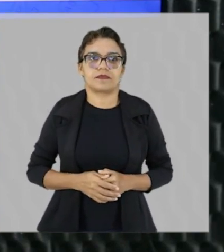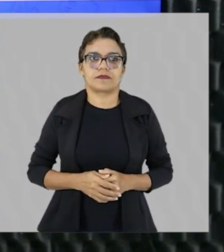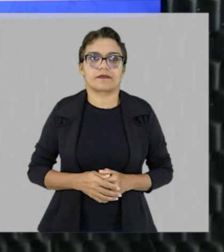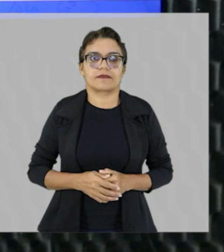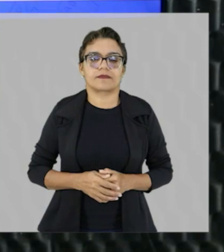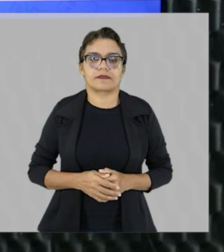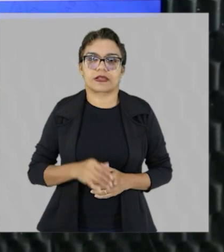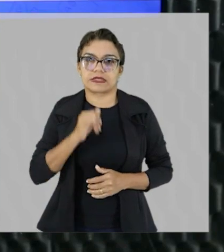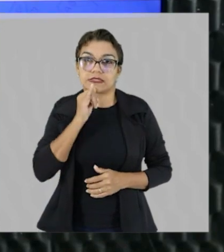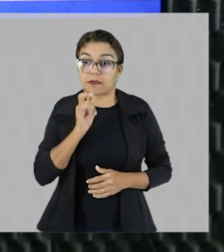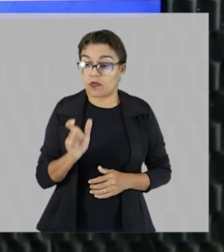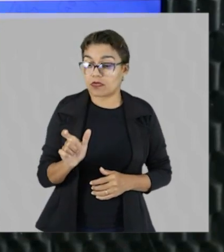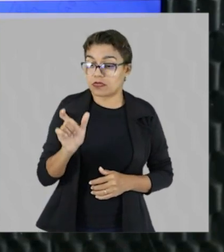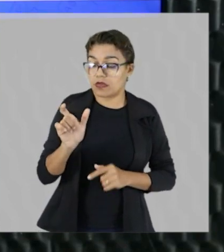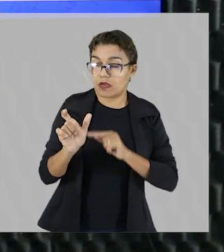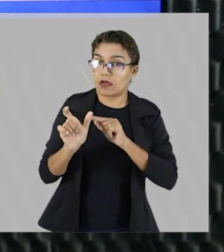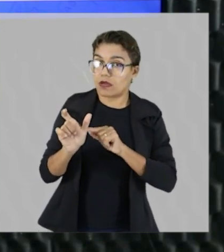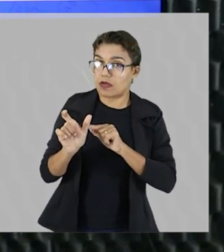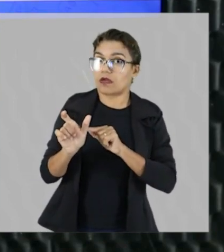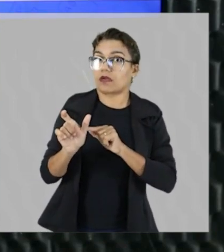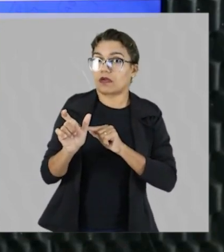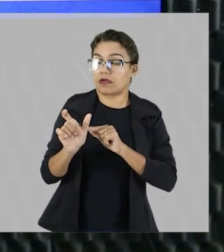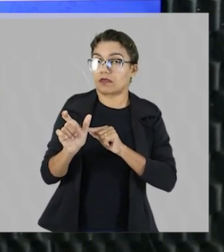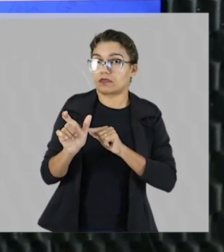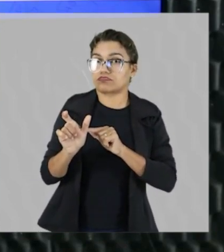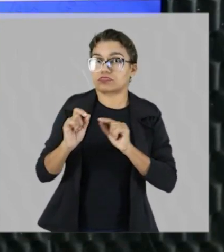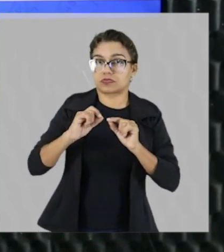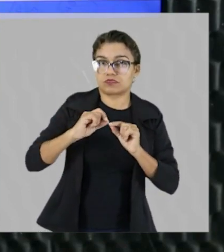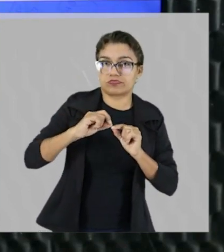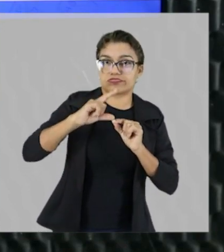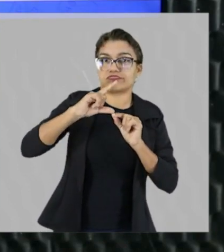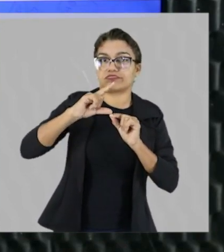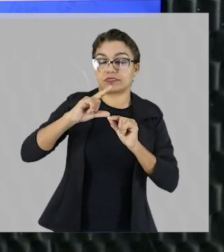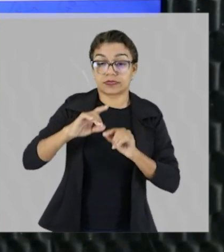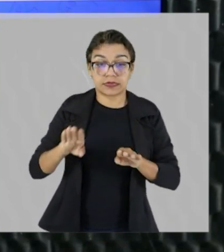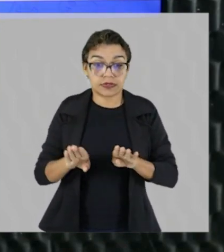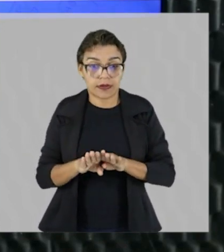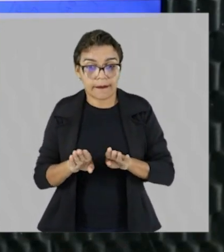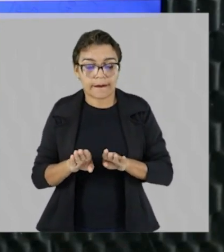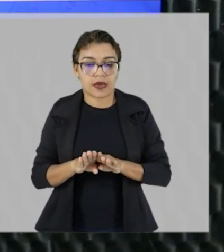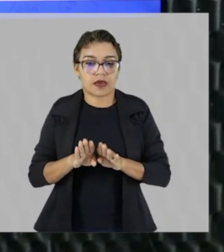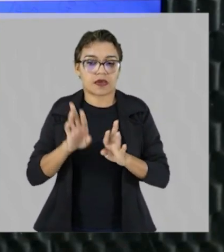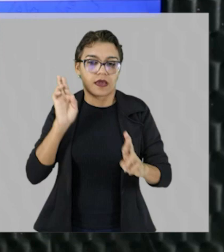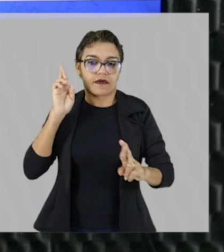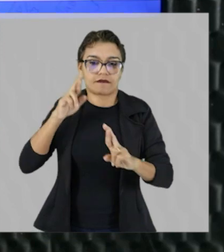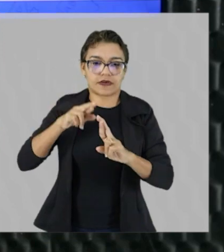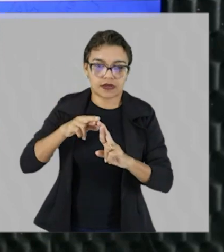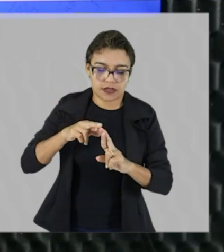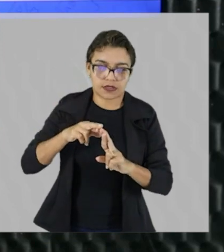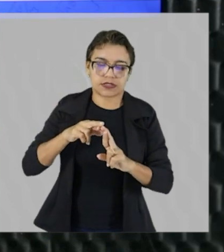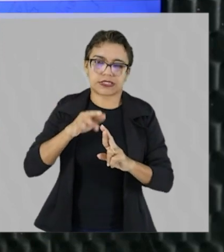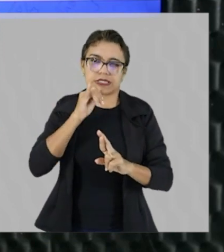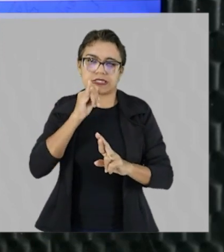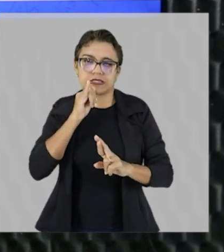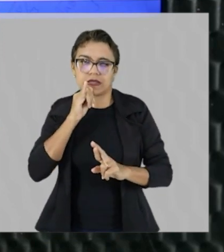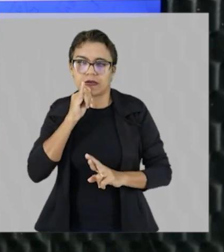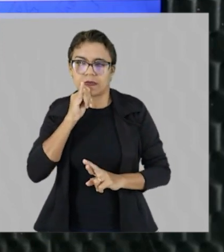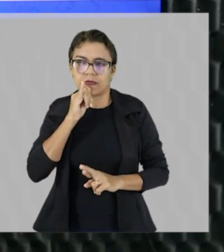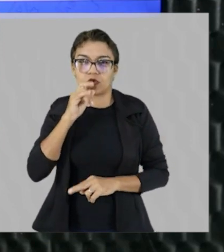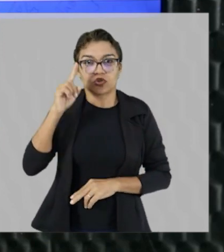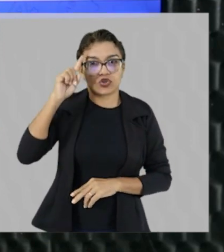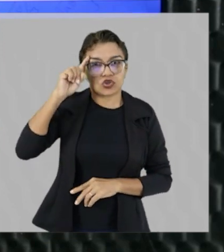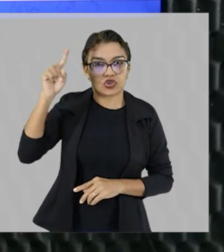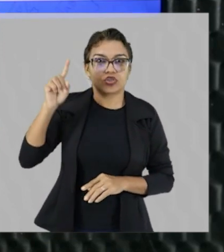Ler termos em destaque, como negrito, itálico e caixa alta. Ler as referências, tais como data e